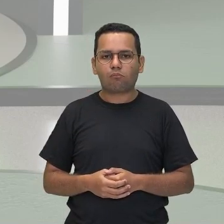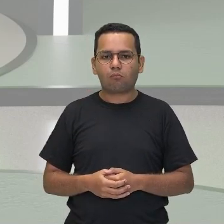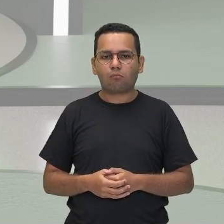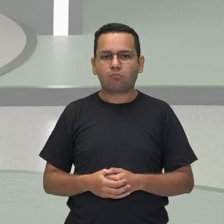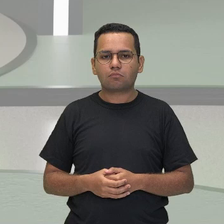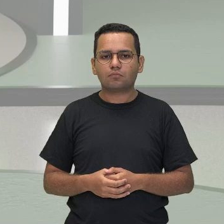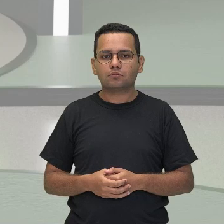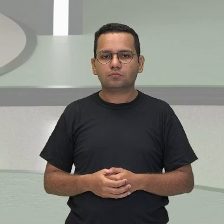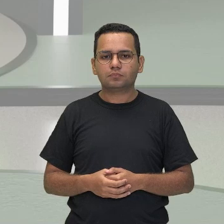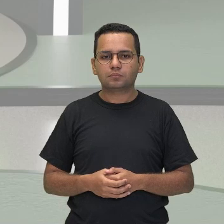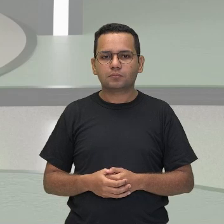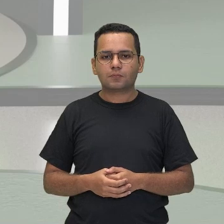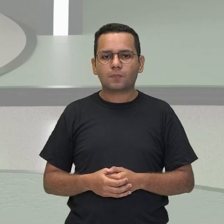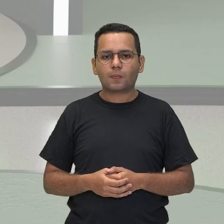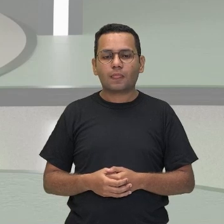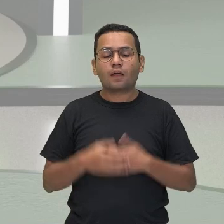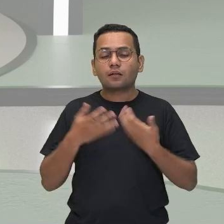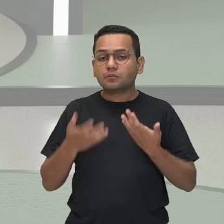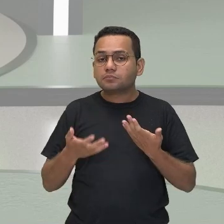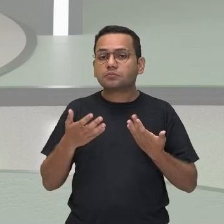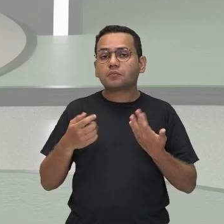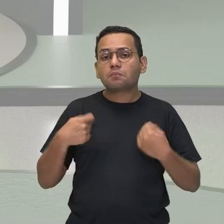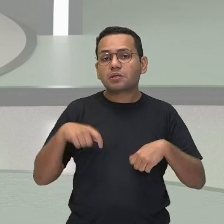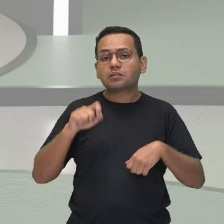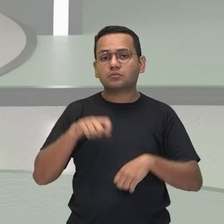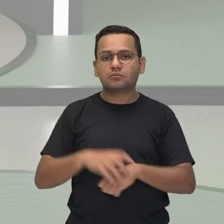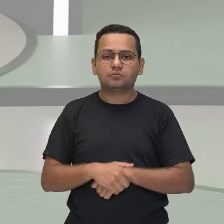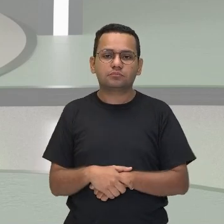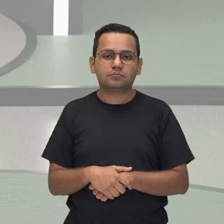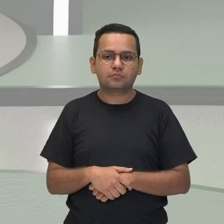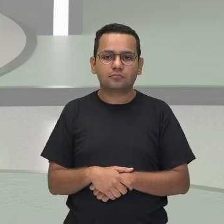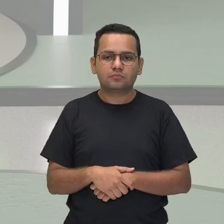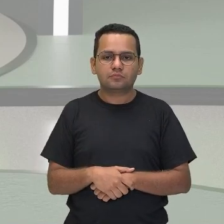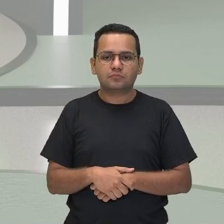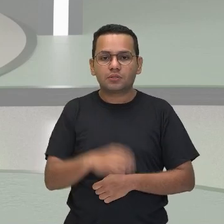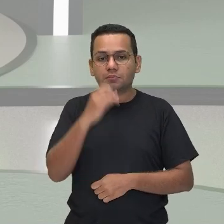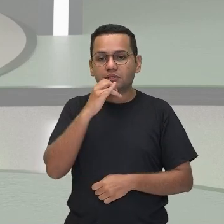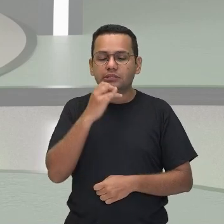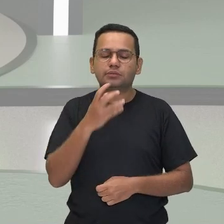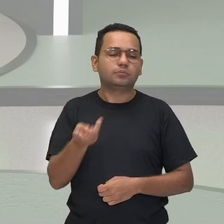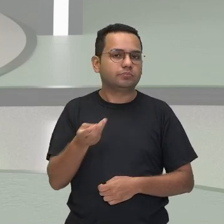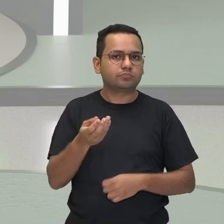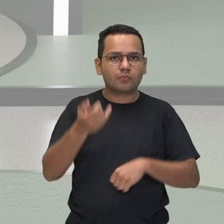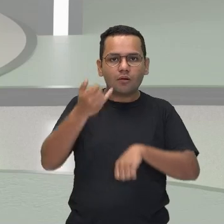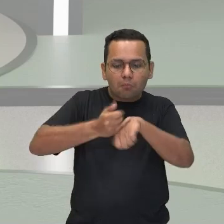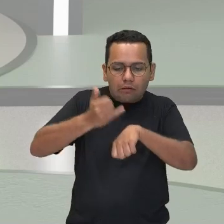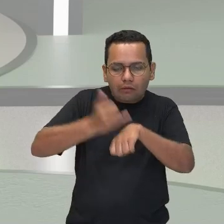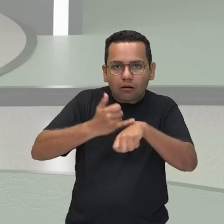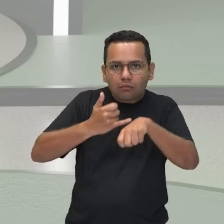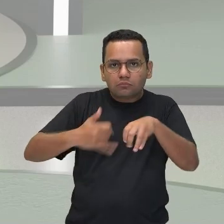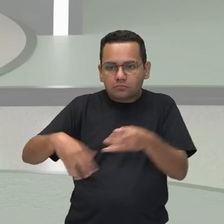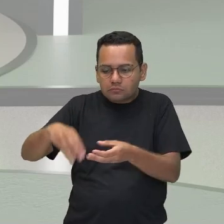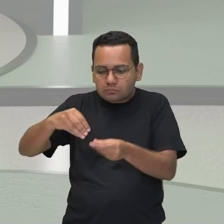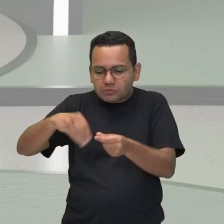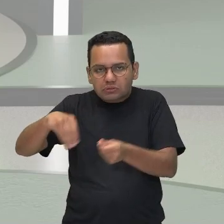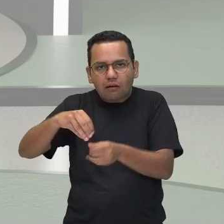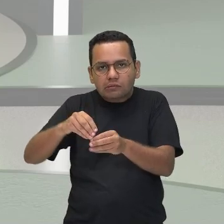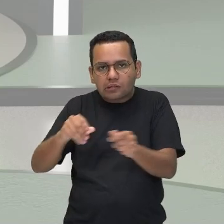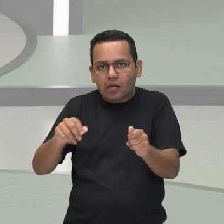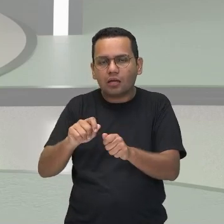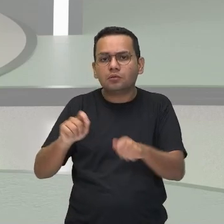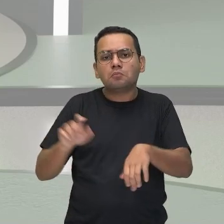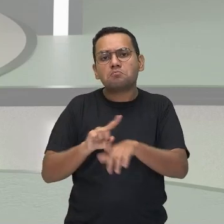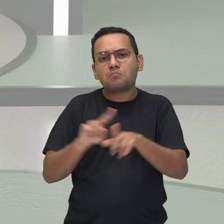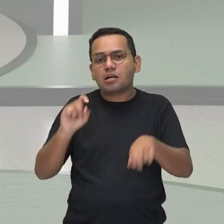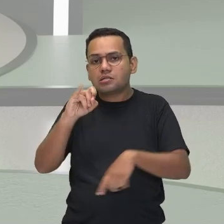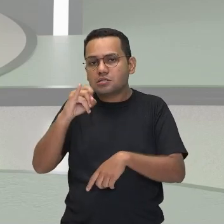que está misturado ali, por exemplo, é um metal com terra, então pode aproximar o ímã, ele vai atrair, né, como